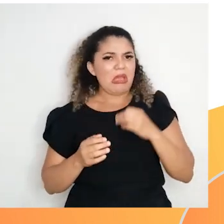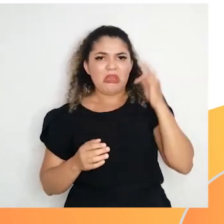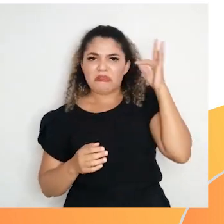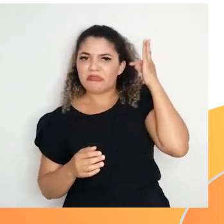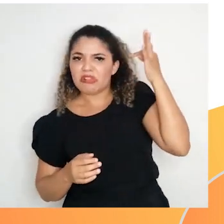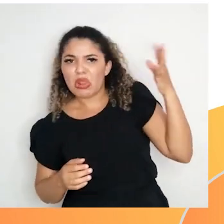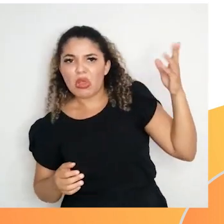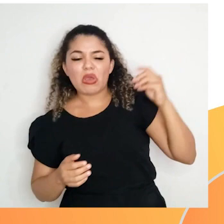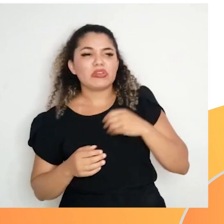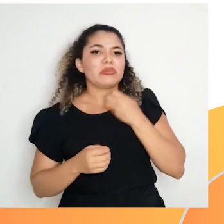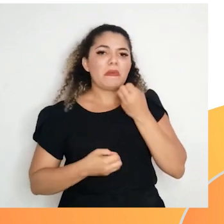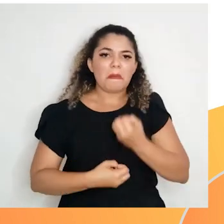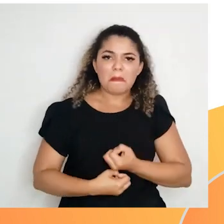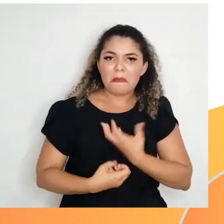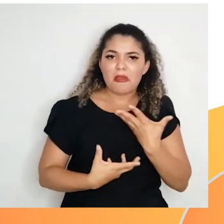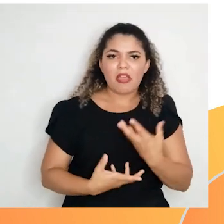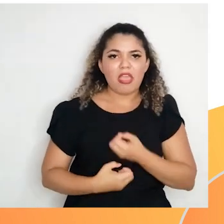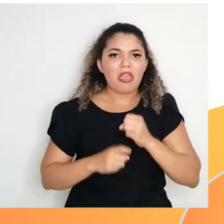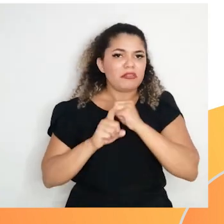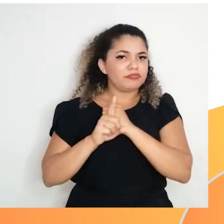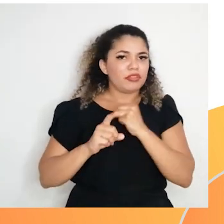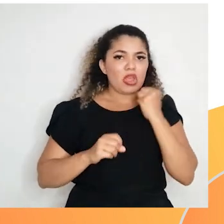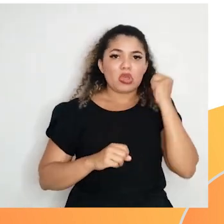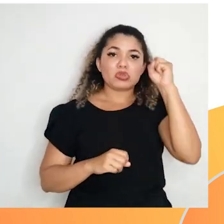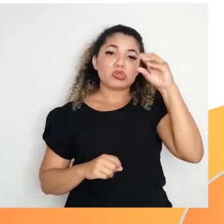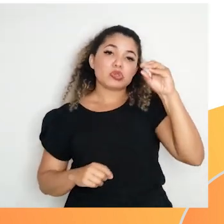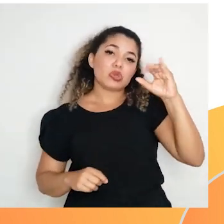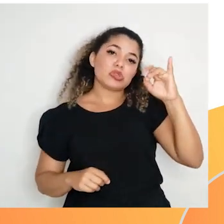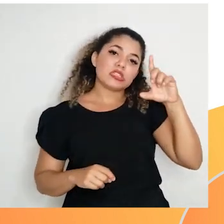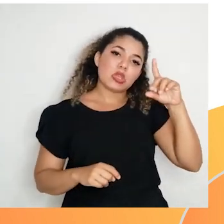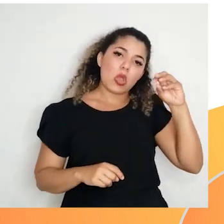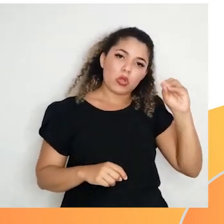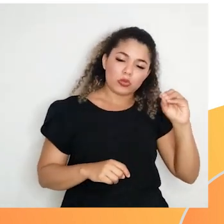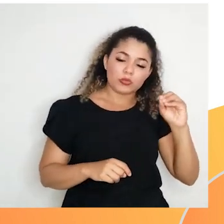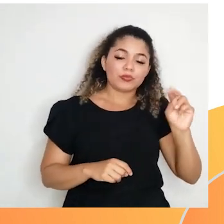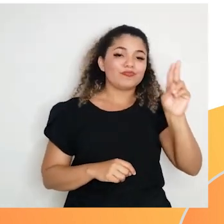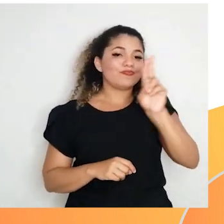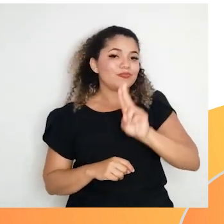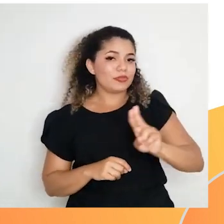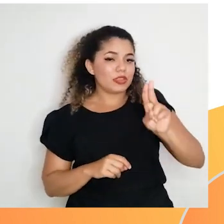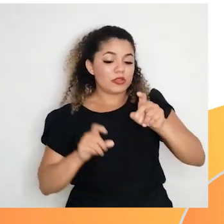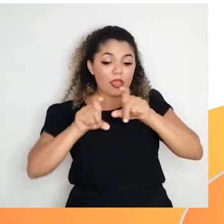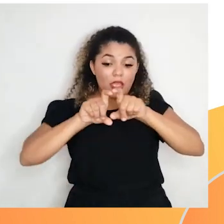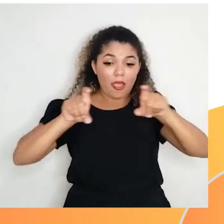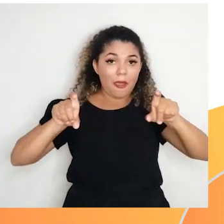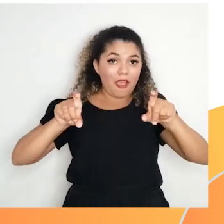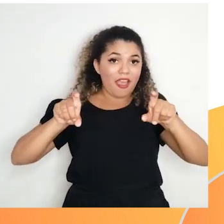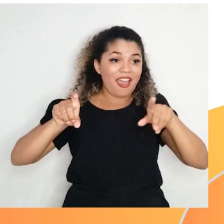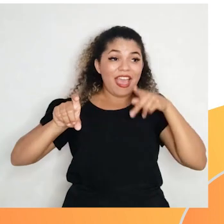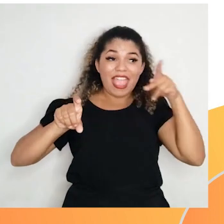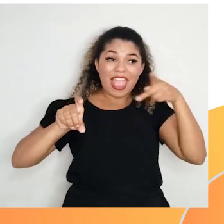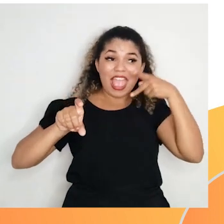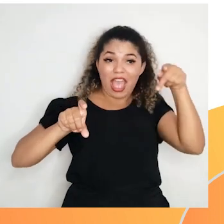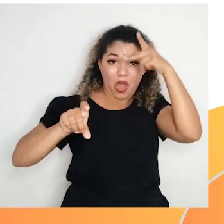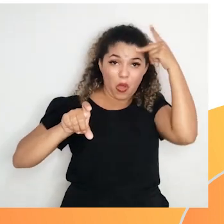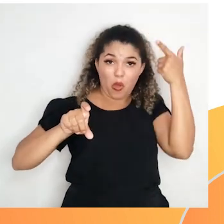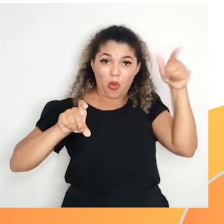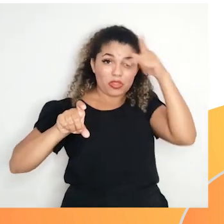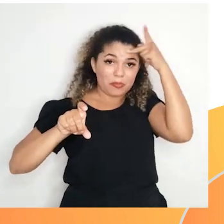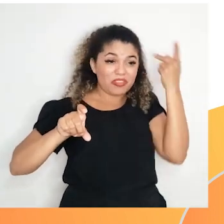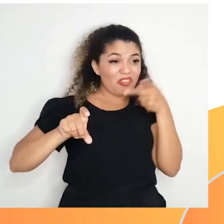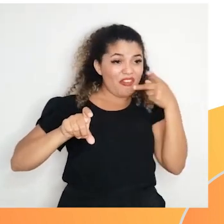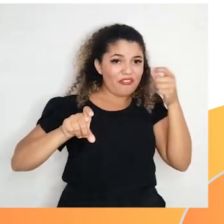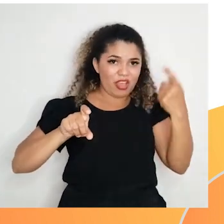filósofo, seja poeta, sociólogo, valendo-se de uma citação feita